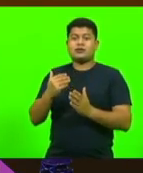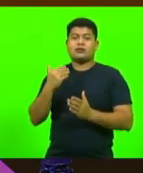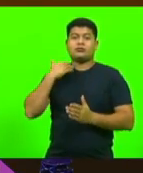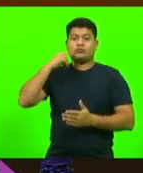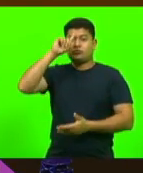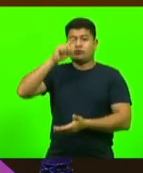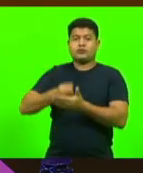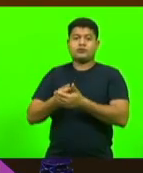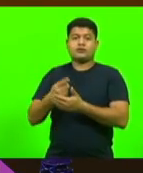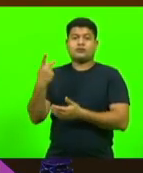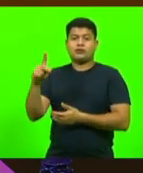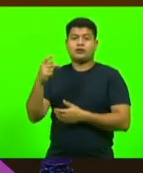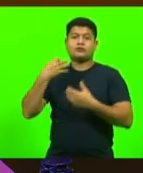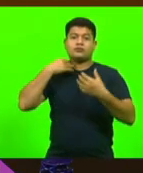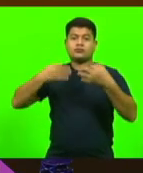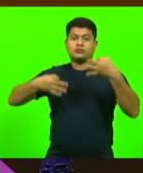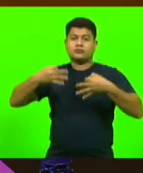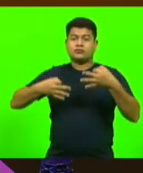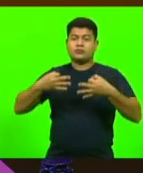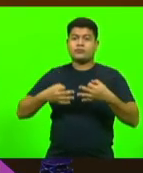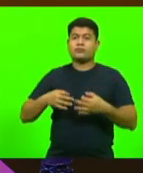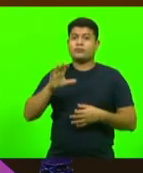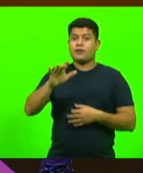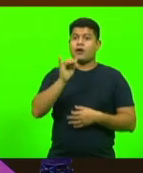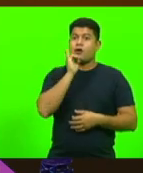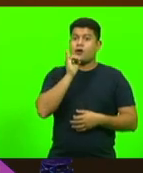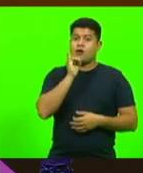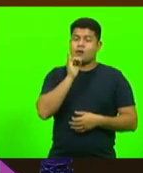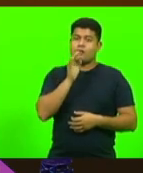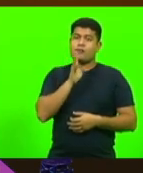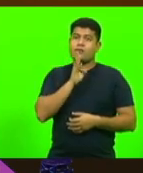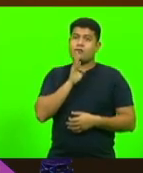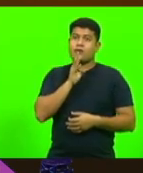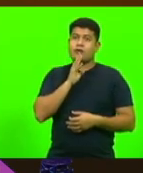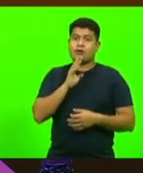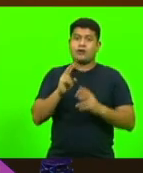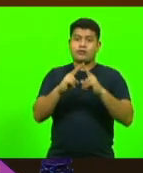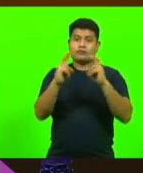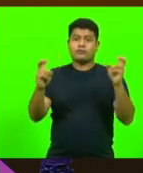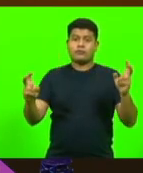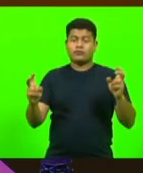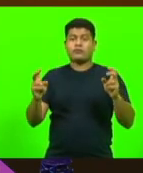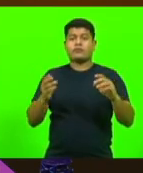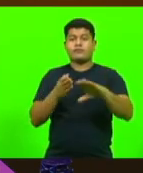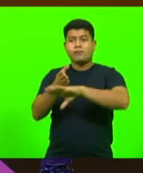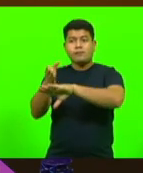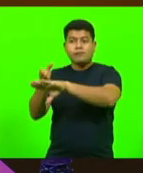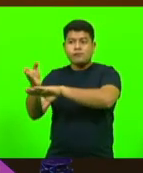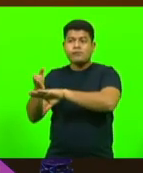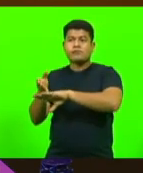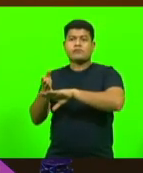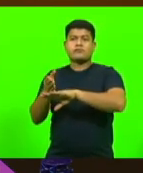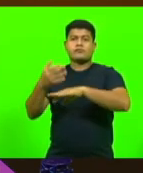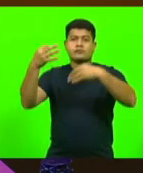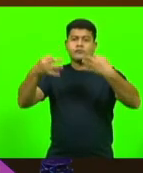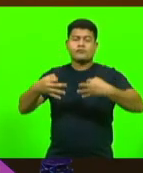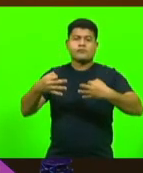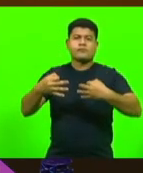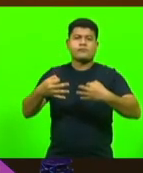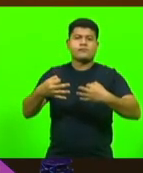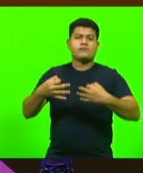para cumprir Um mandado agora quem conhece Florianópolis que nem os Oficiais de Justiça para saber as ruas que podem entrar ou não